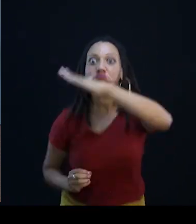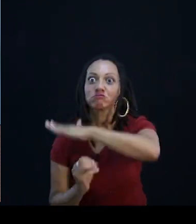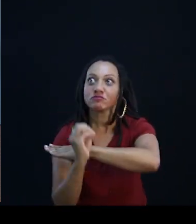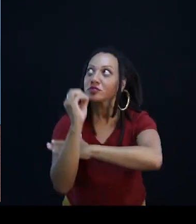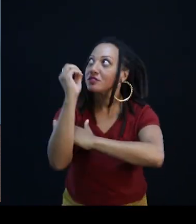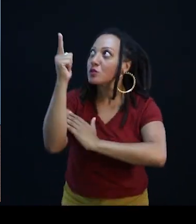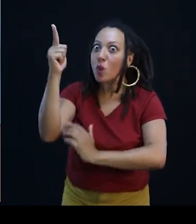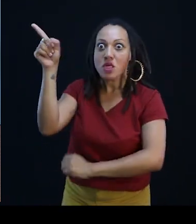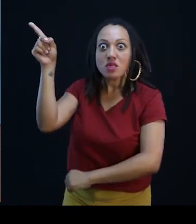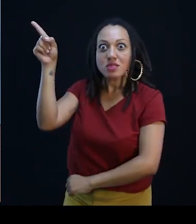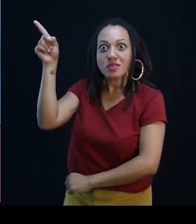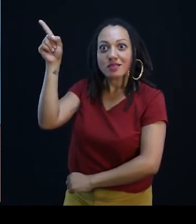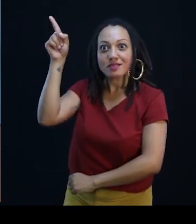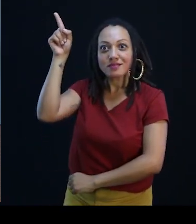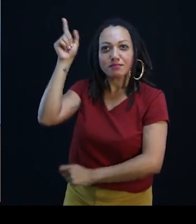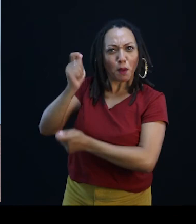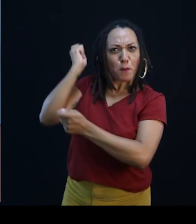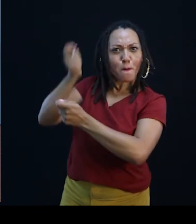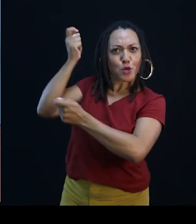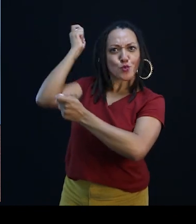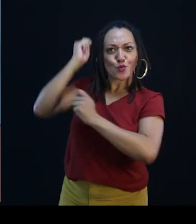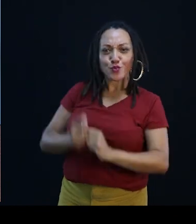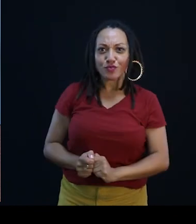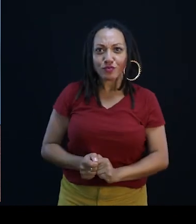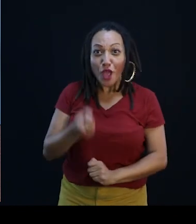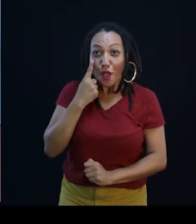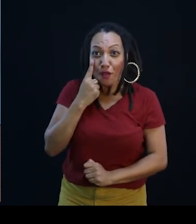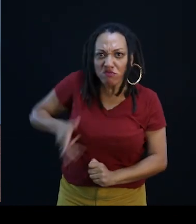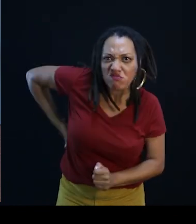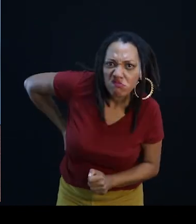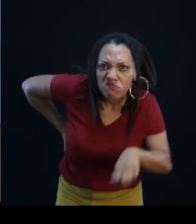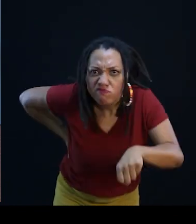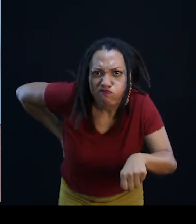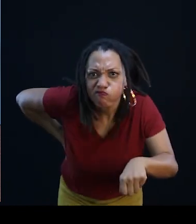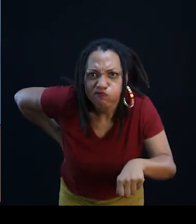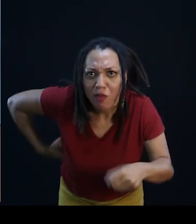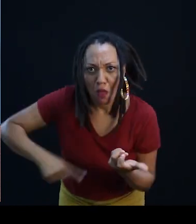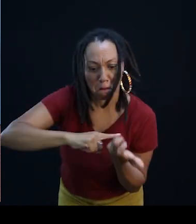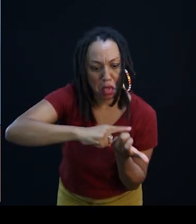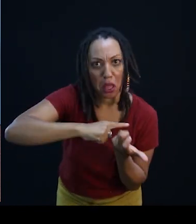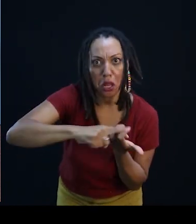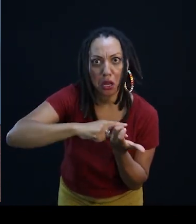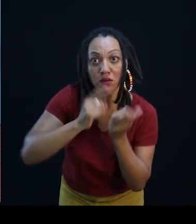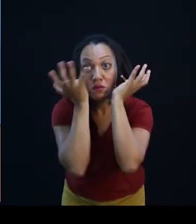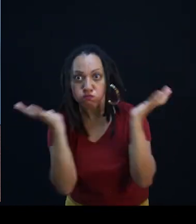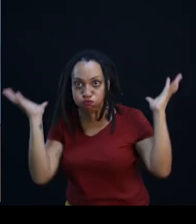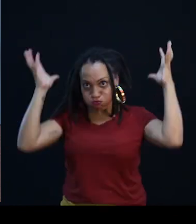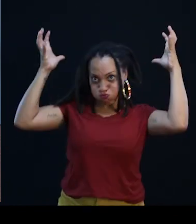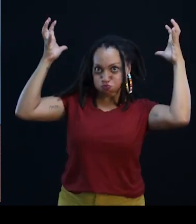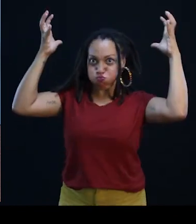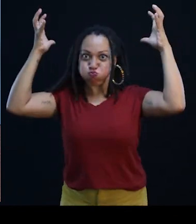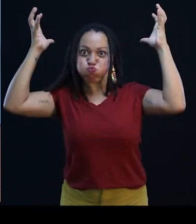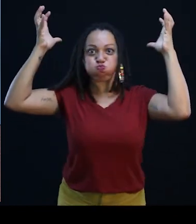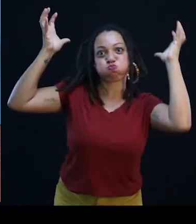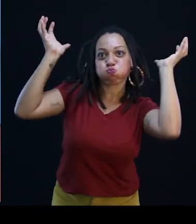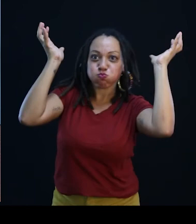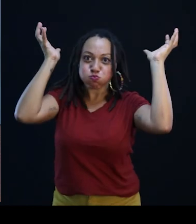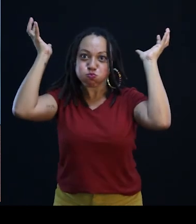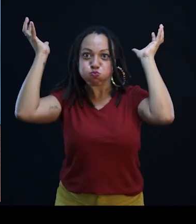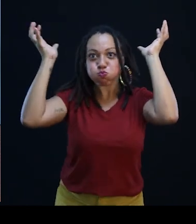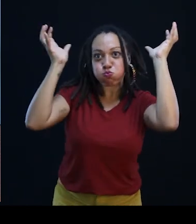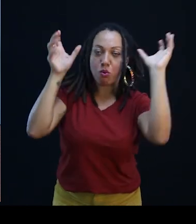cheira. O sol vem nascendo ali. Eu vi uma velha assim, a trouxa desse